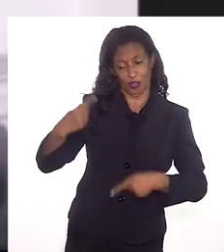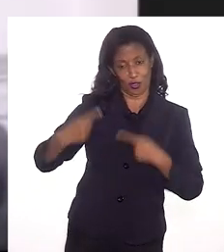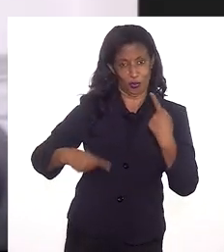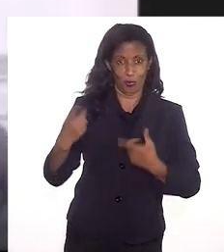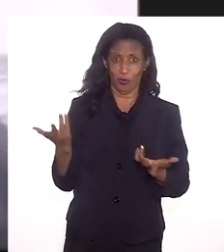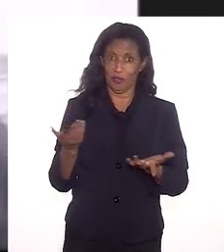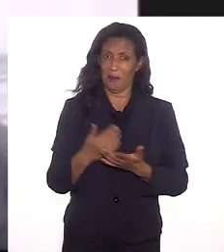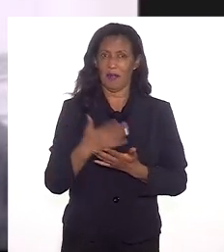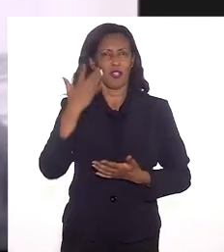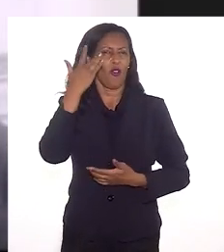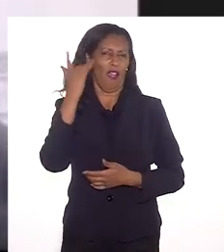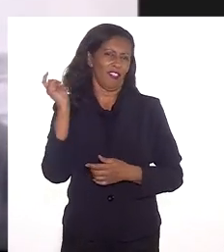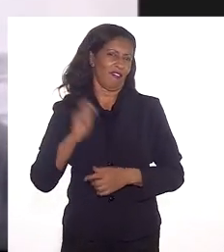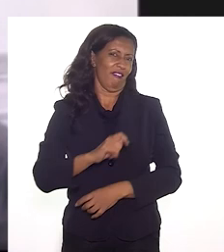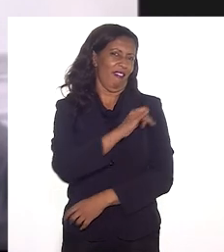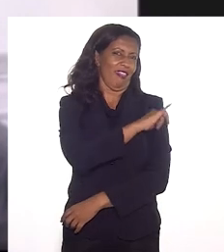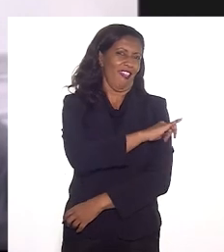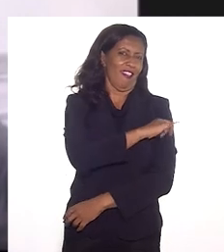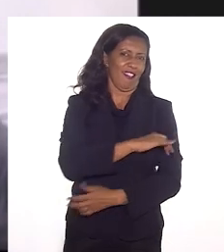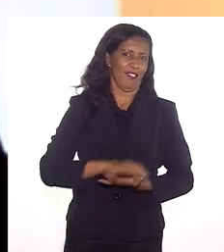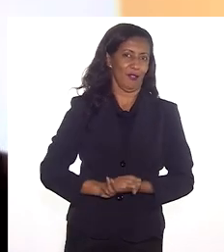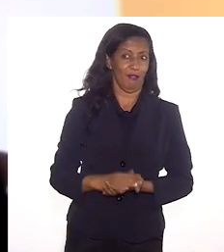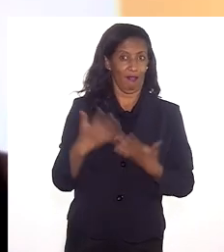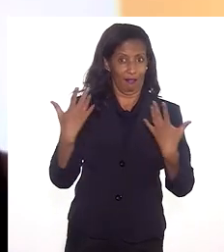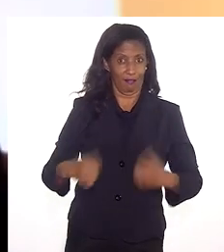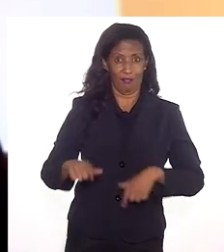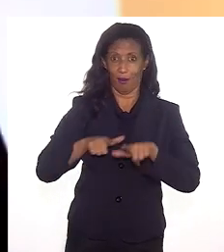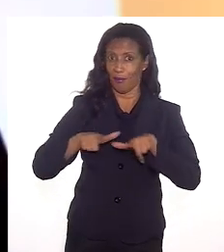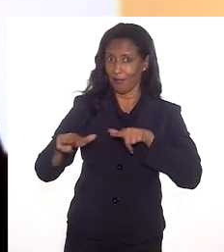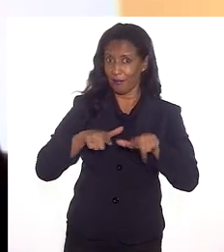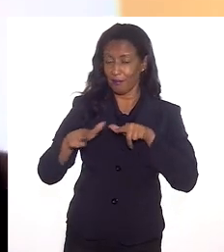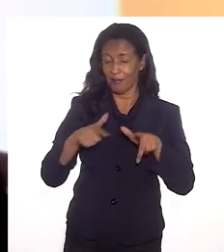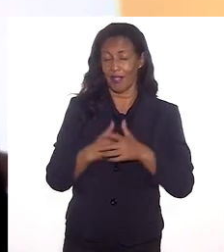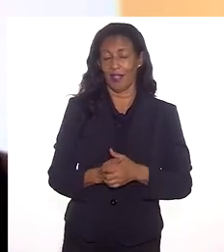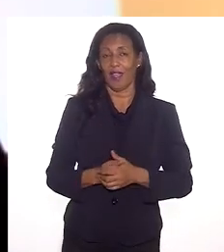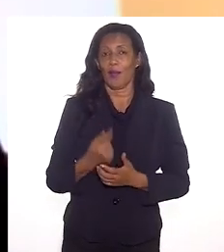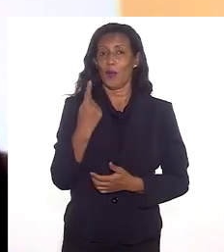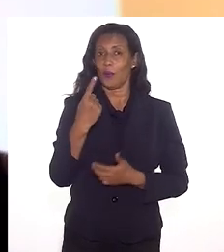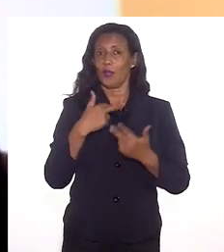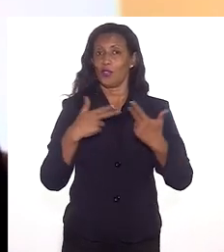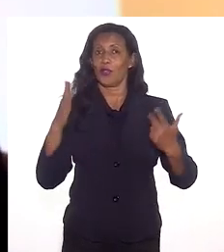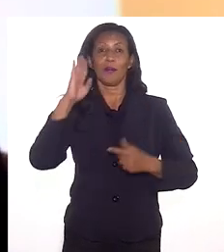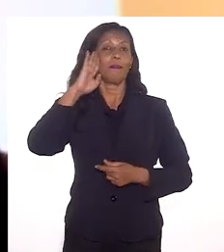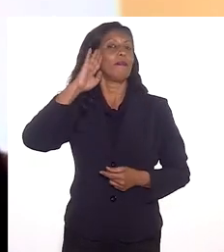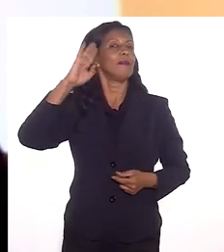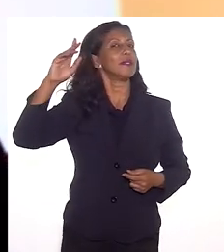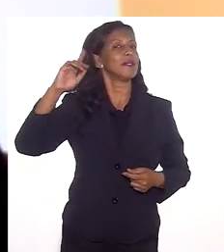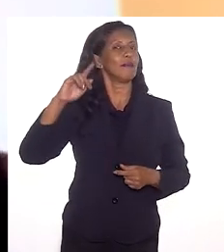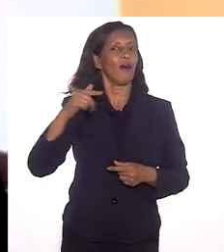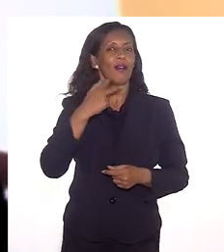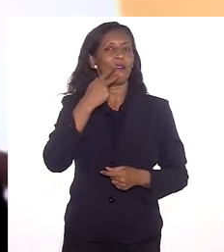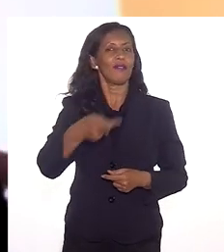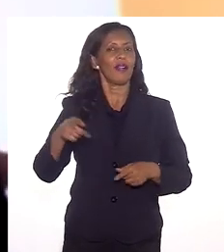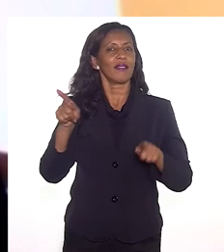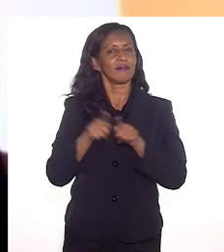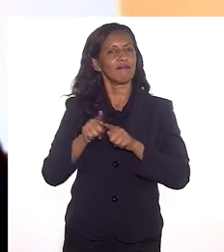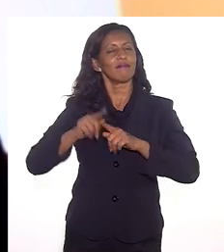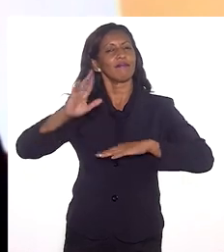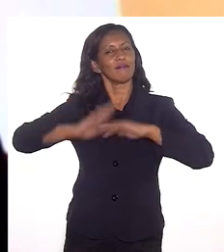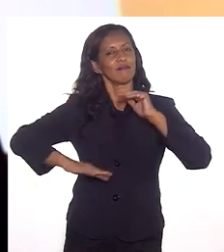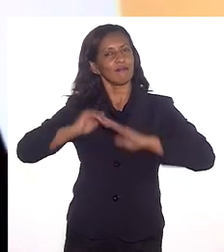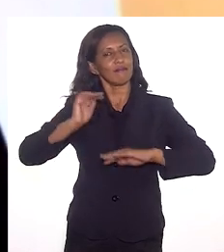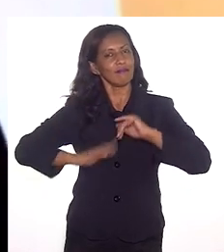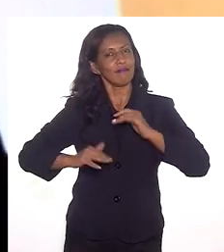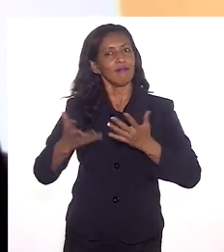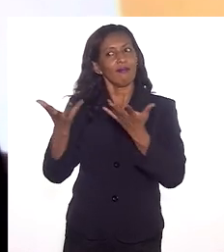também nascer disputa Mas sinceramente acho que vai dar rir vamos cortar mas também vamos trabalhar para isso porque acho que é uma das coisas principais é também é